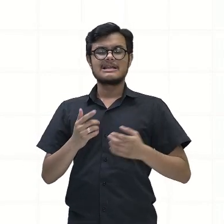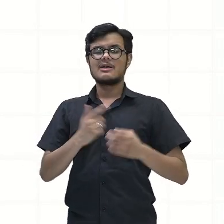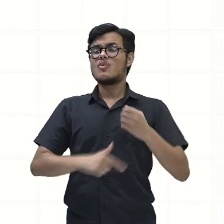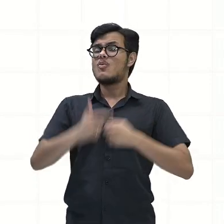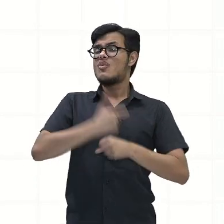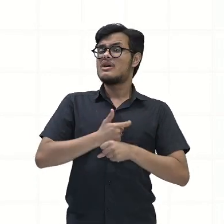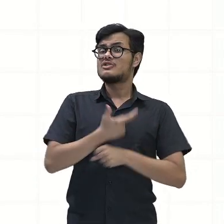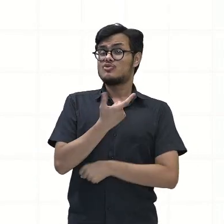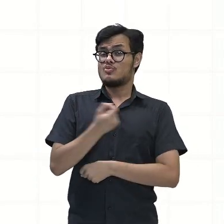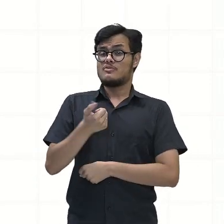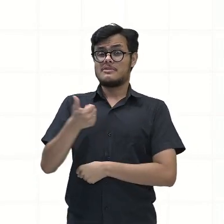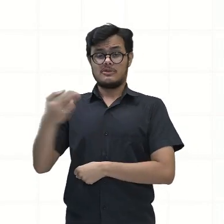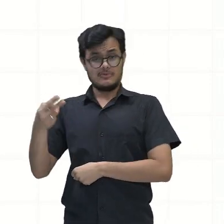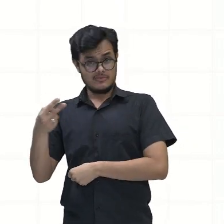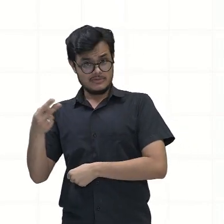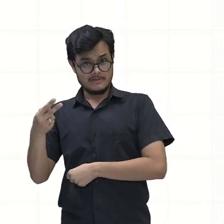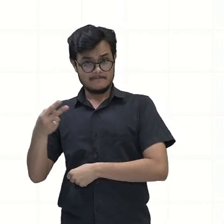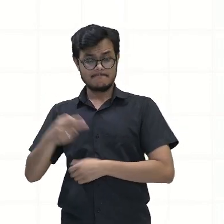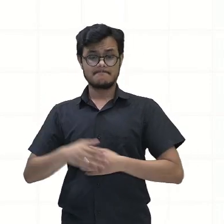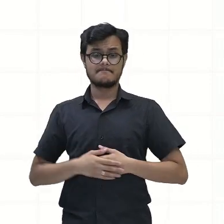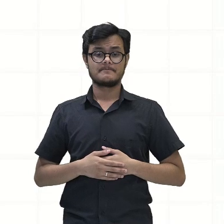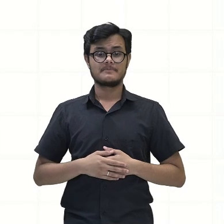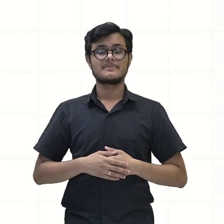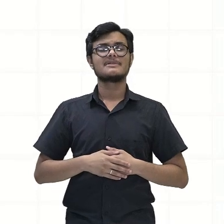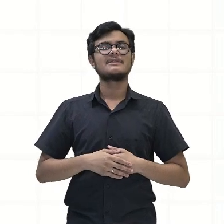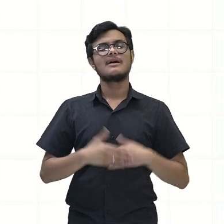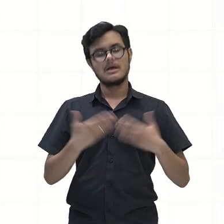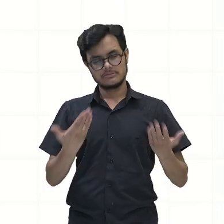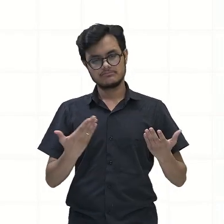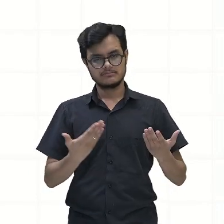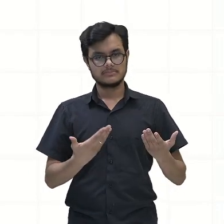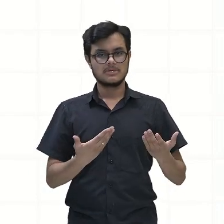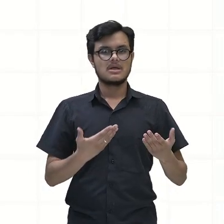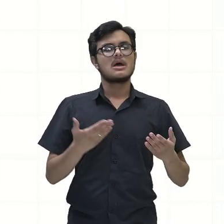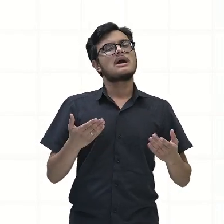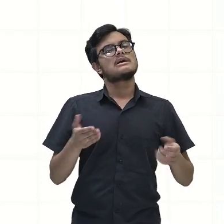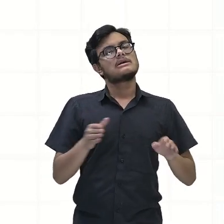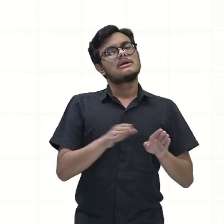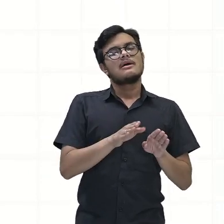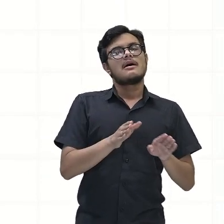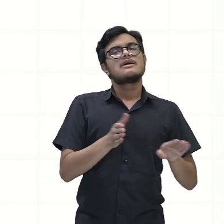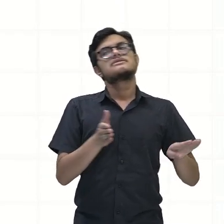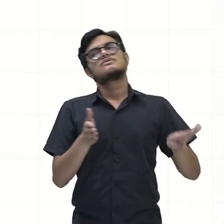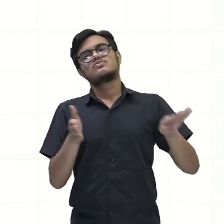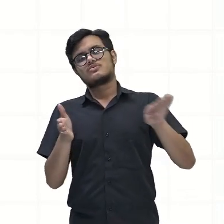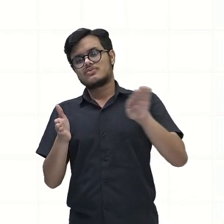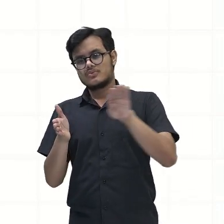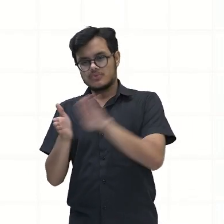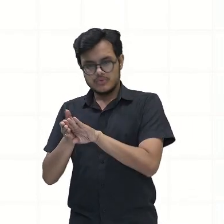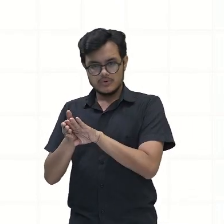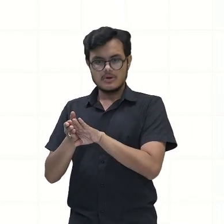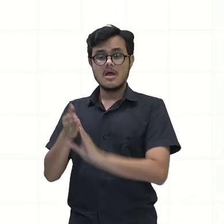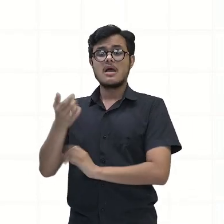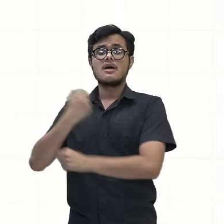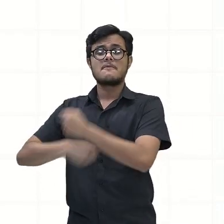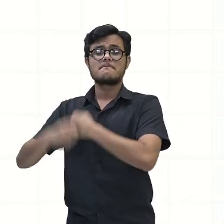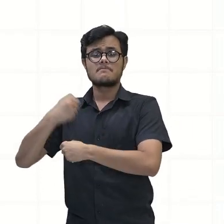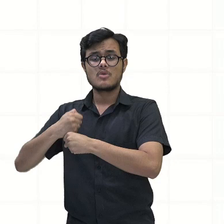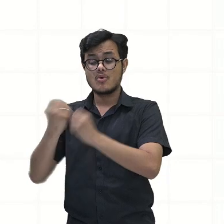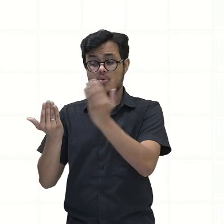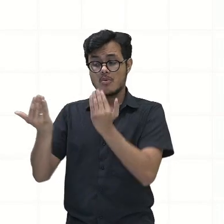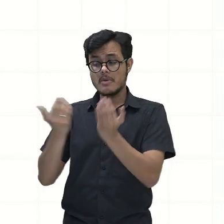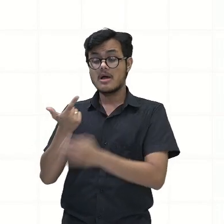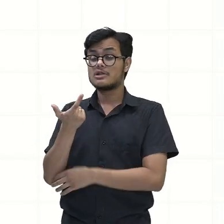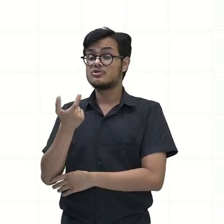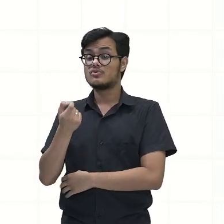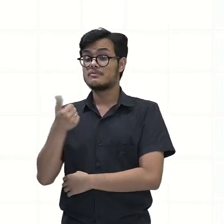2012. E aí, 7 anos depois, ele vai fazer o comparativo, olha, com 2019. Então, ele